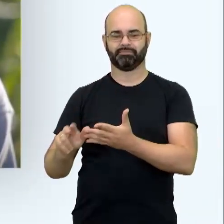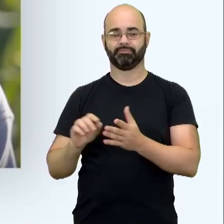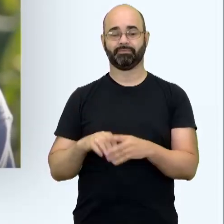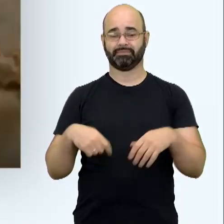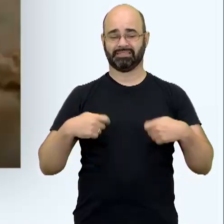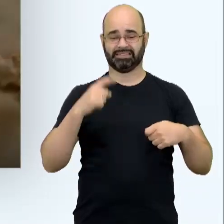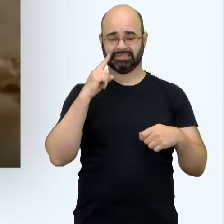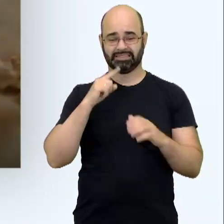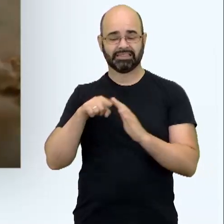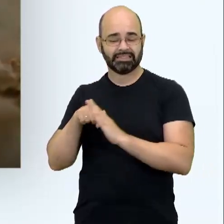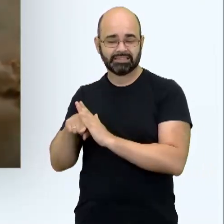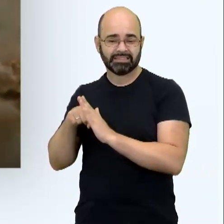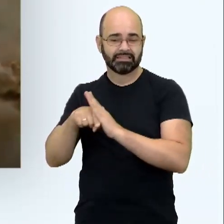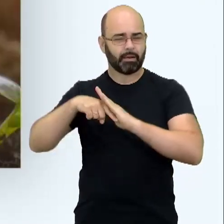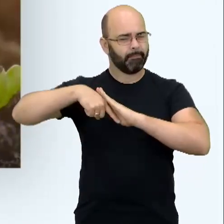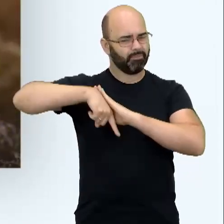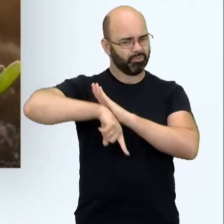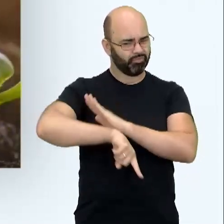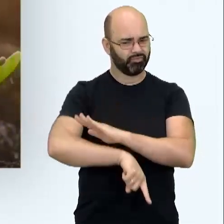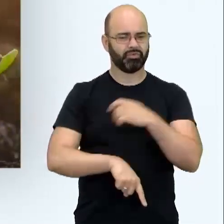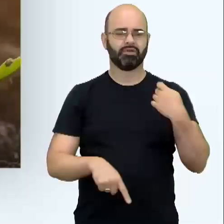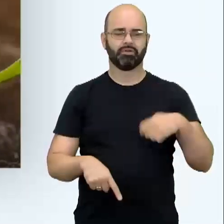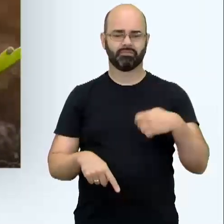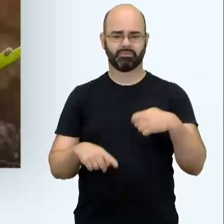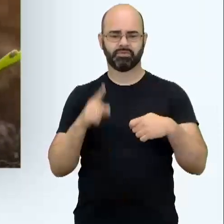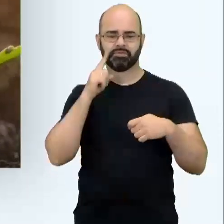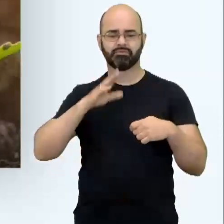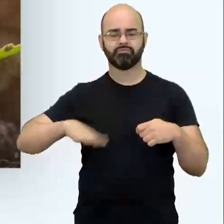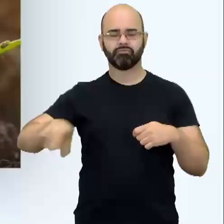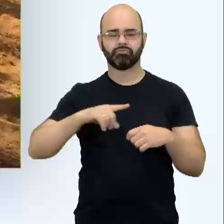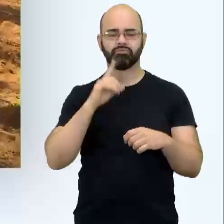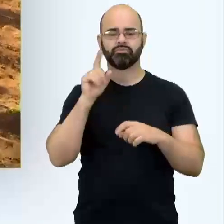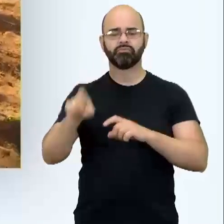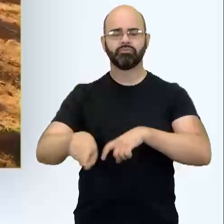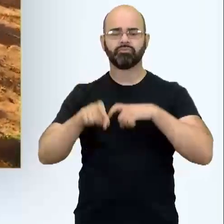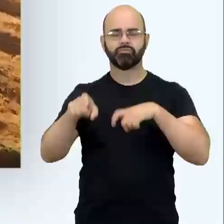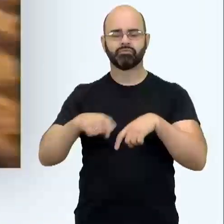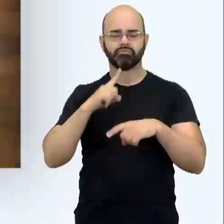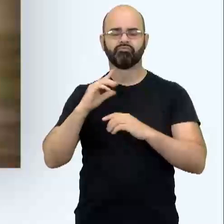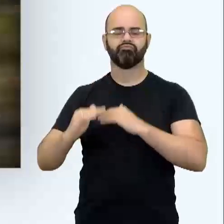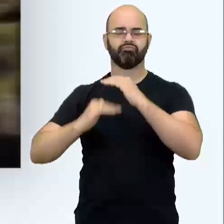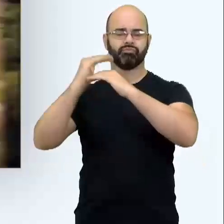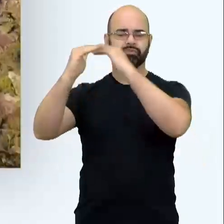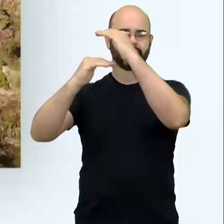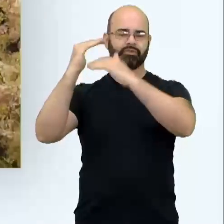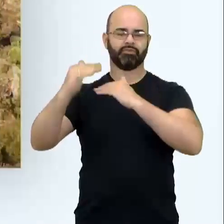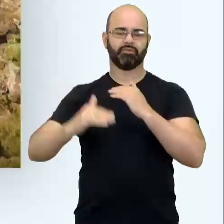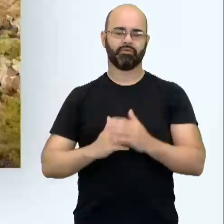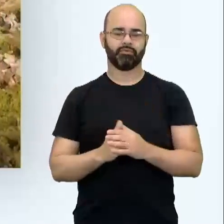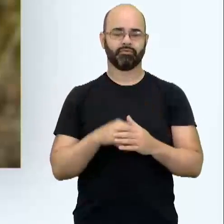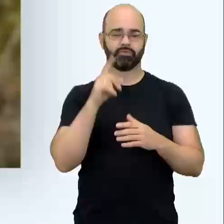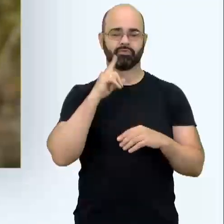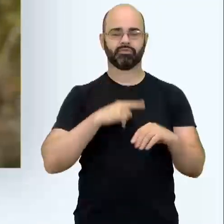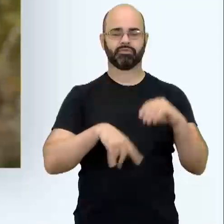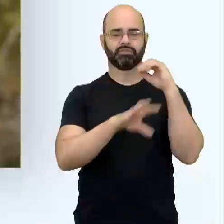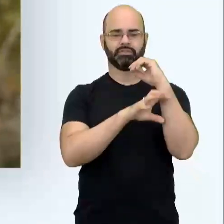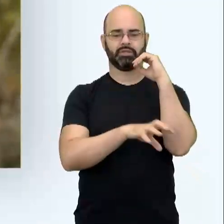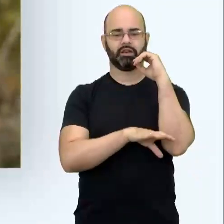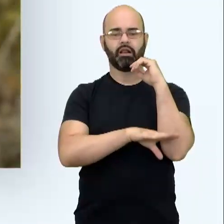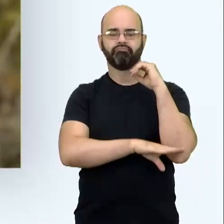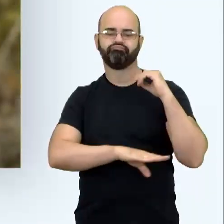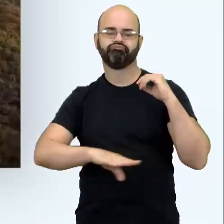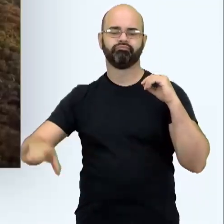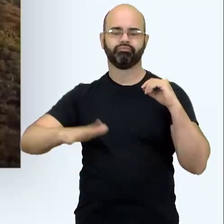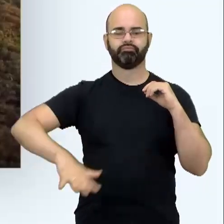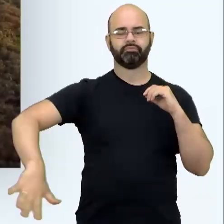necessários mapeamento e pesquisas profundas para que seus potenciais agrícolas sejam realmente desenvolvidos. O Cerrado brasileiro, por exemplo, é